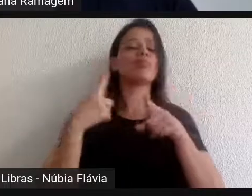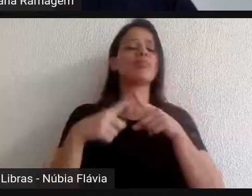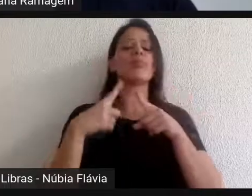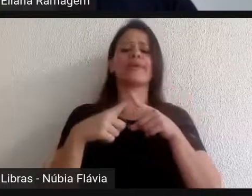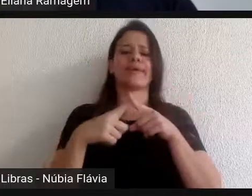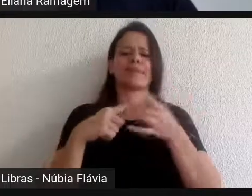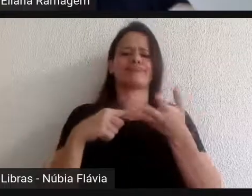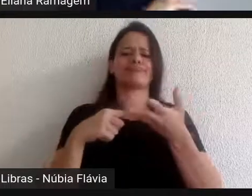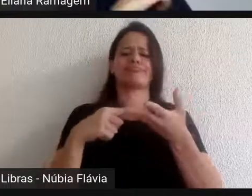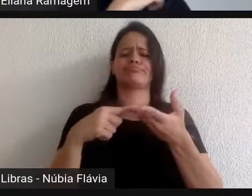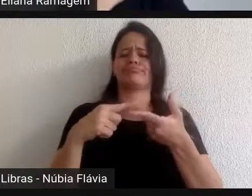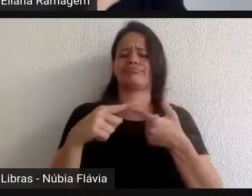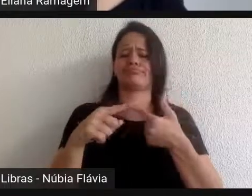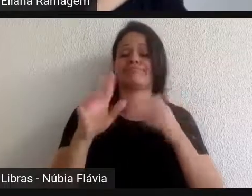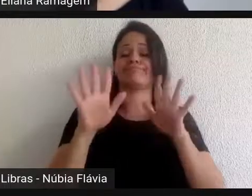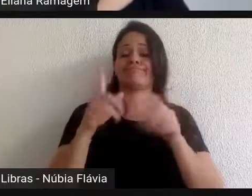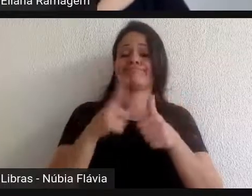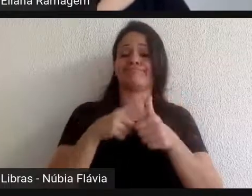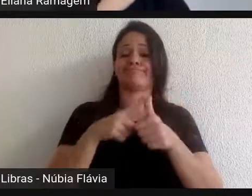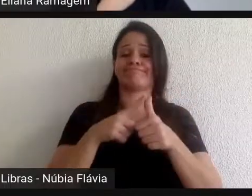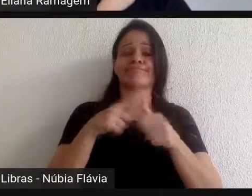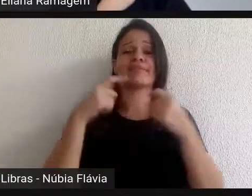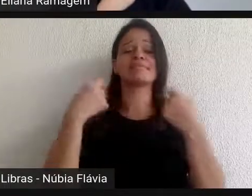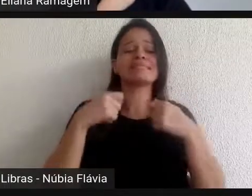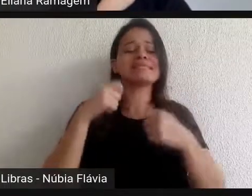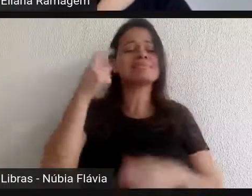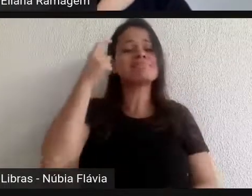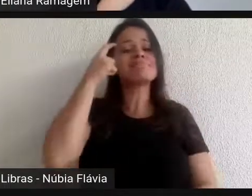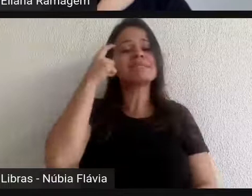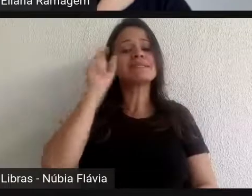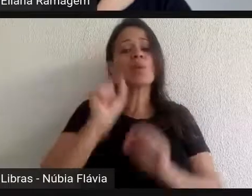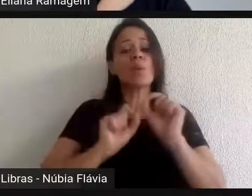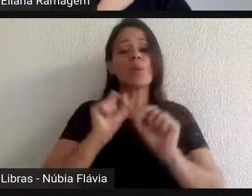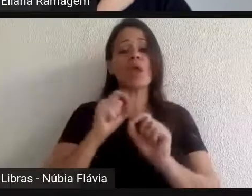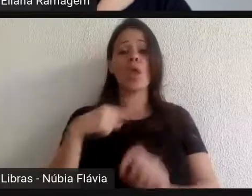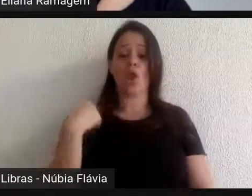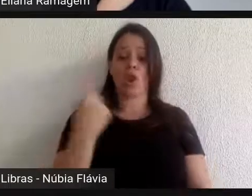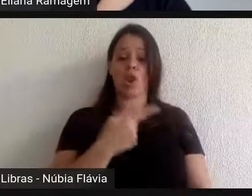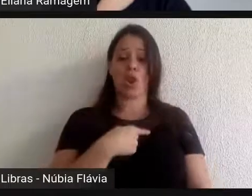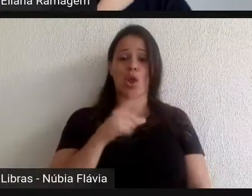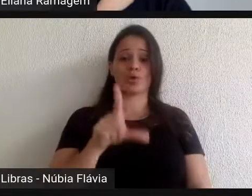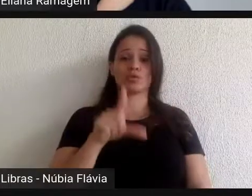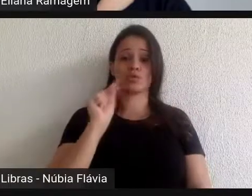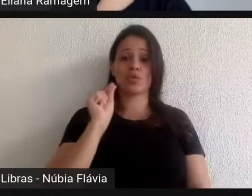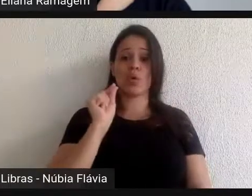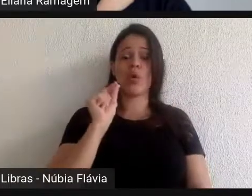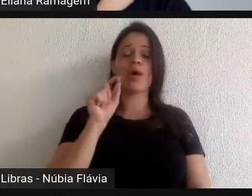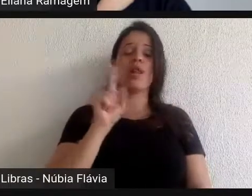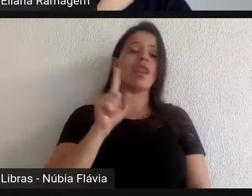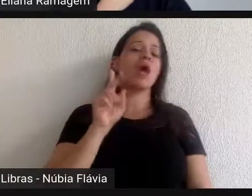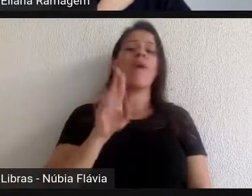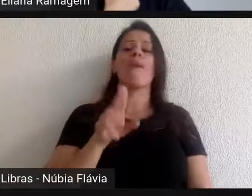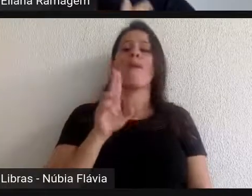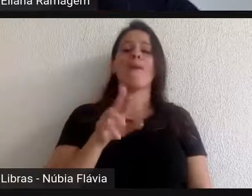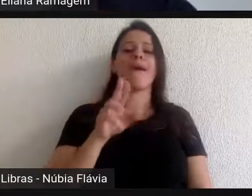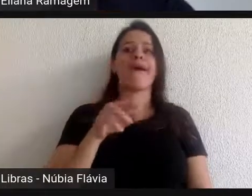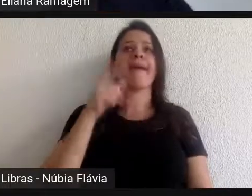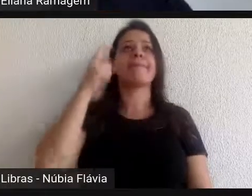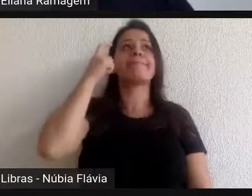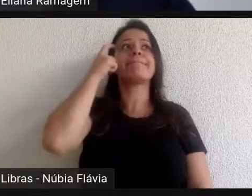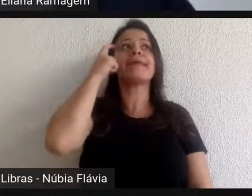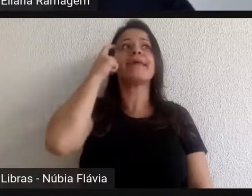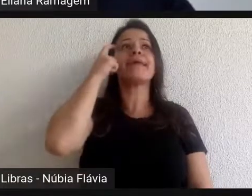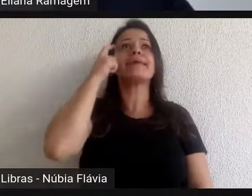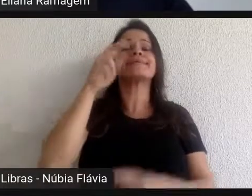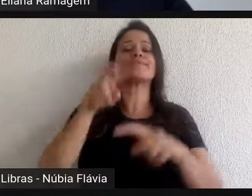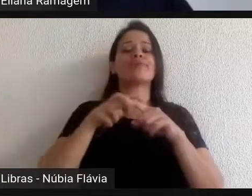de razões, né? Primeiro é o seguinte, a gente precisa ter em mente que as nossas escolhas alimentares, elas não